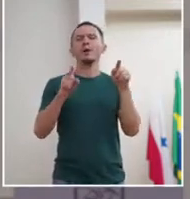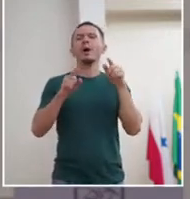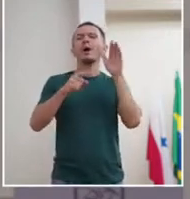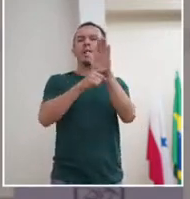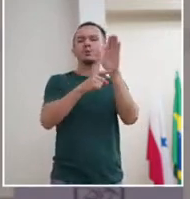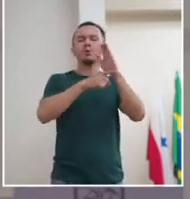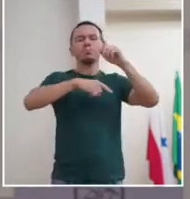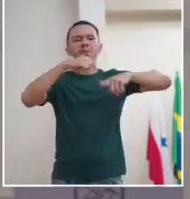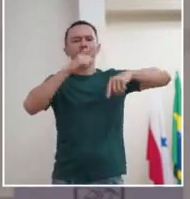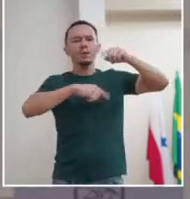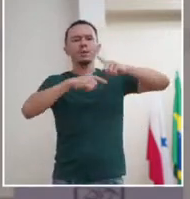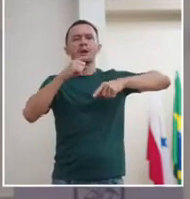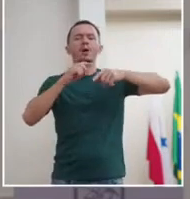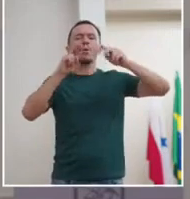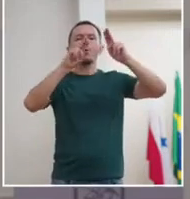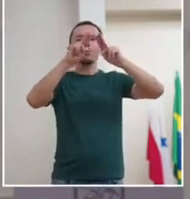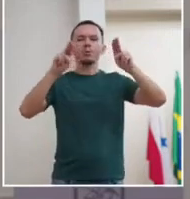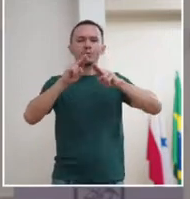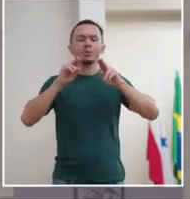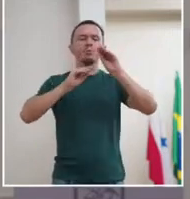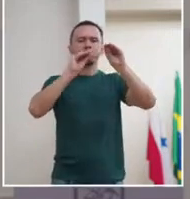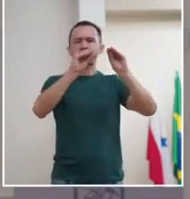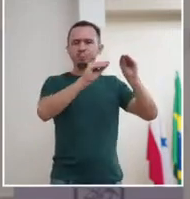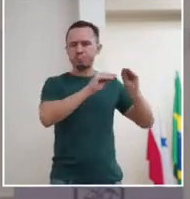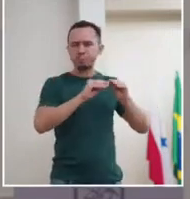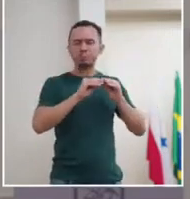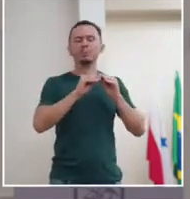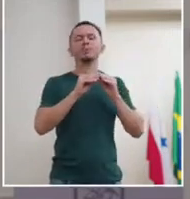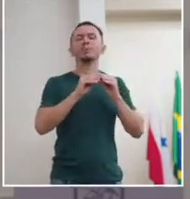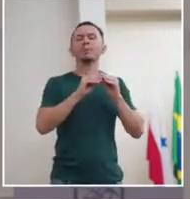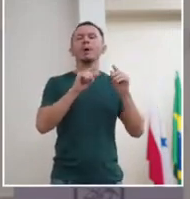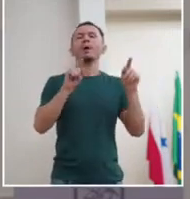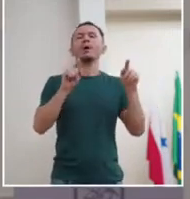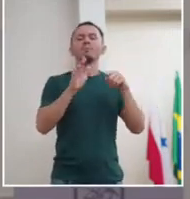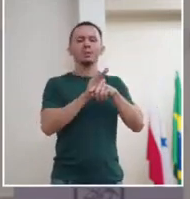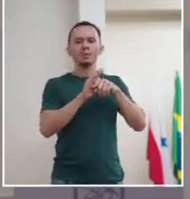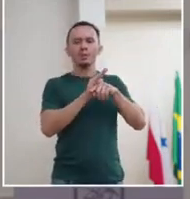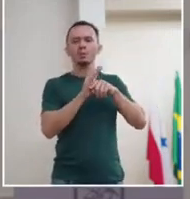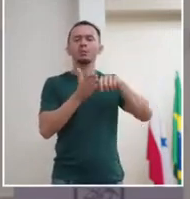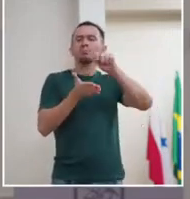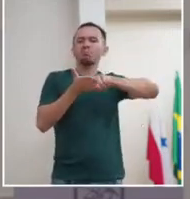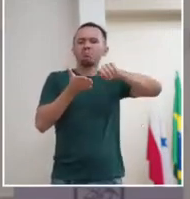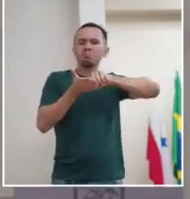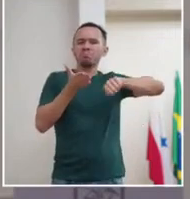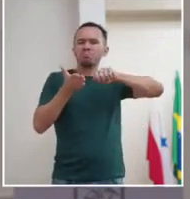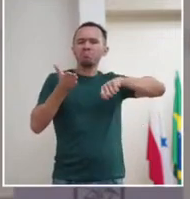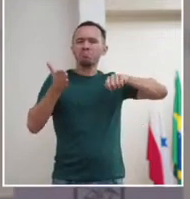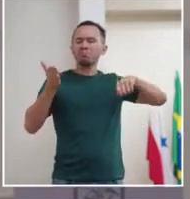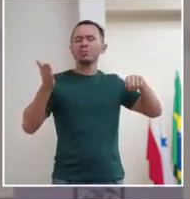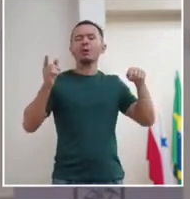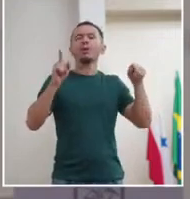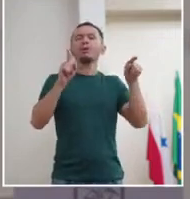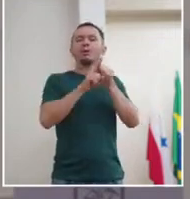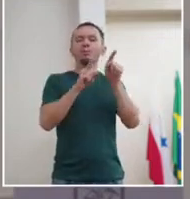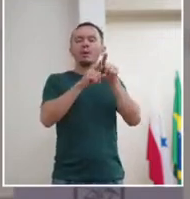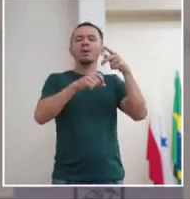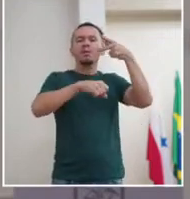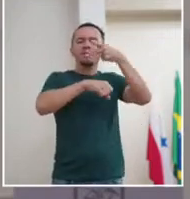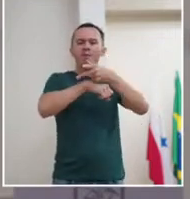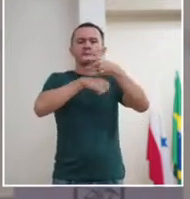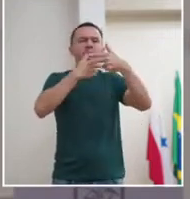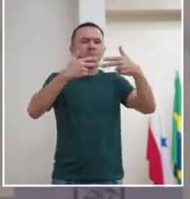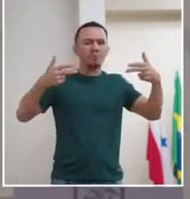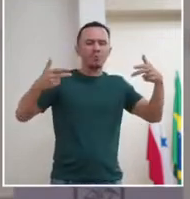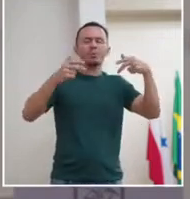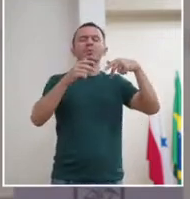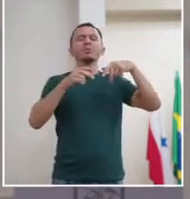foi idealizadora de exposições nacionais e internacionais, pesquisadora, escritora, produtora de audiovisual, professora da Escola